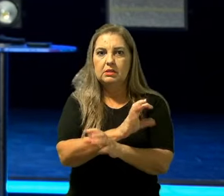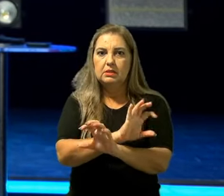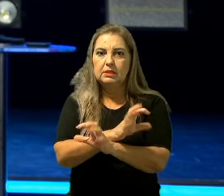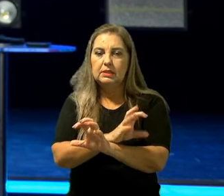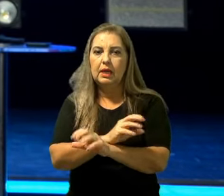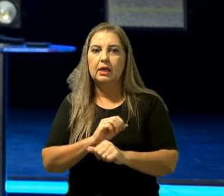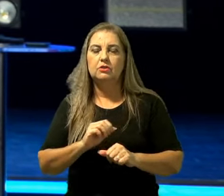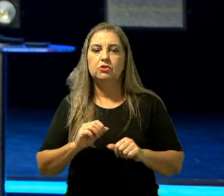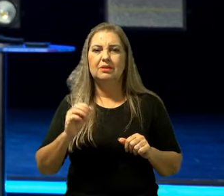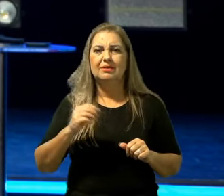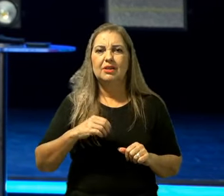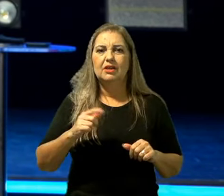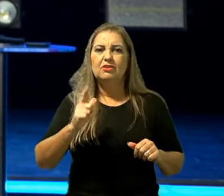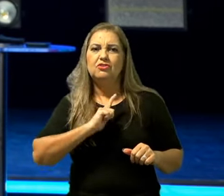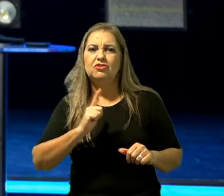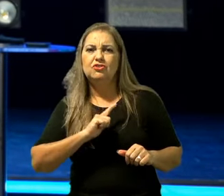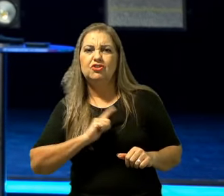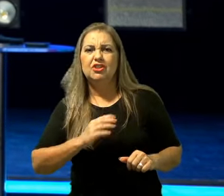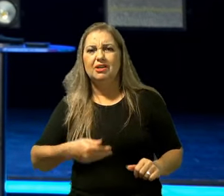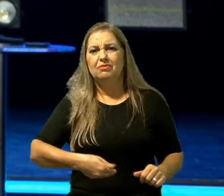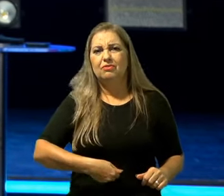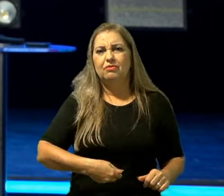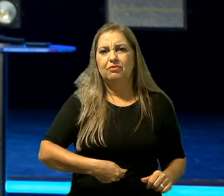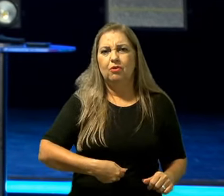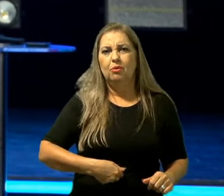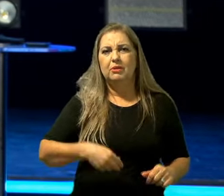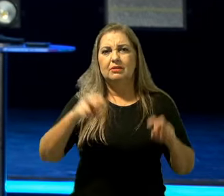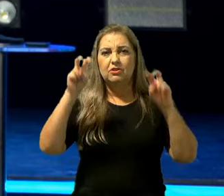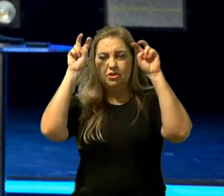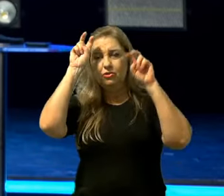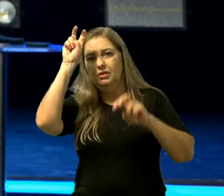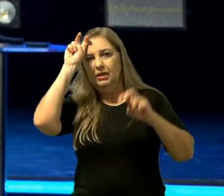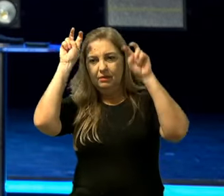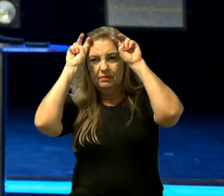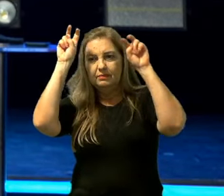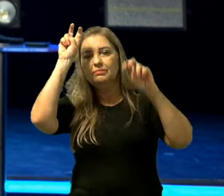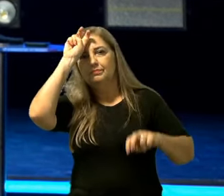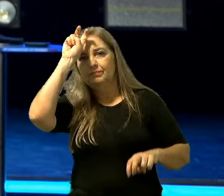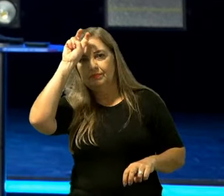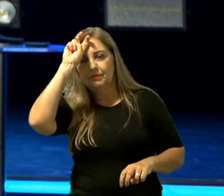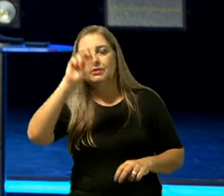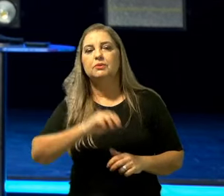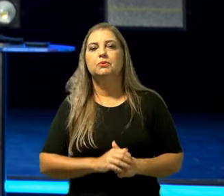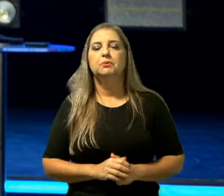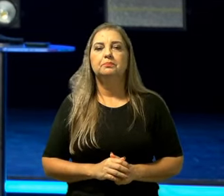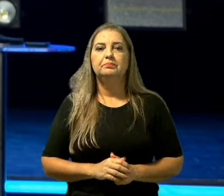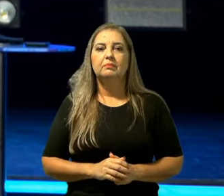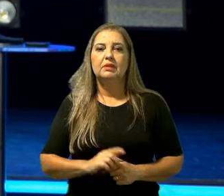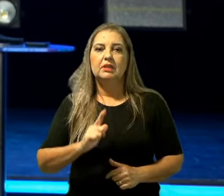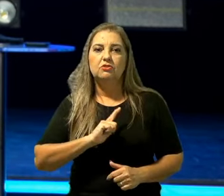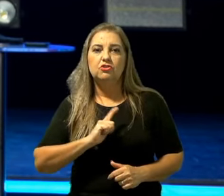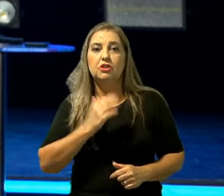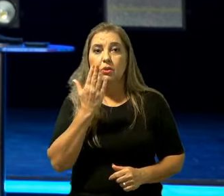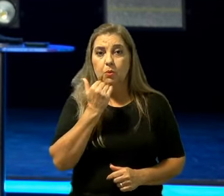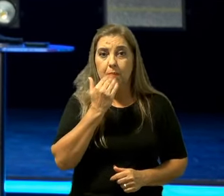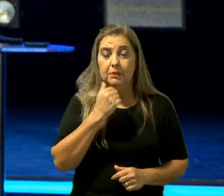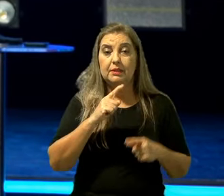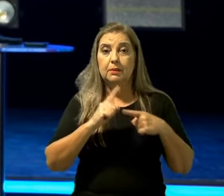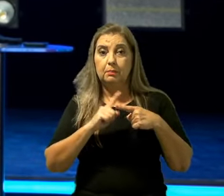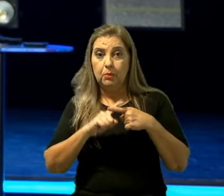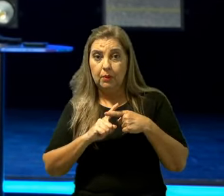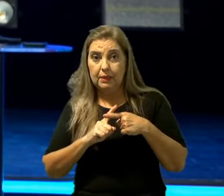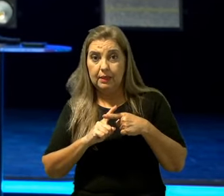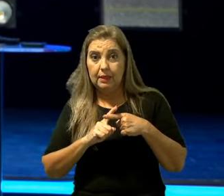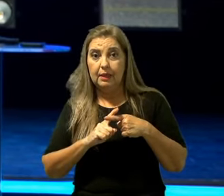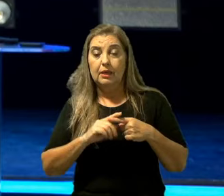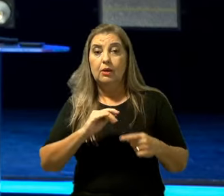período onde a fome assolava toda a terra. E apenas no Egito havia comida. Por quê? Por causa de